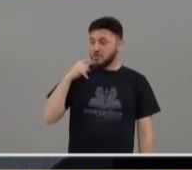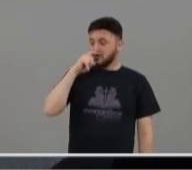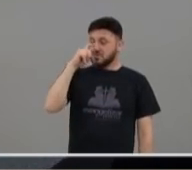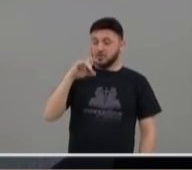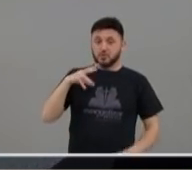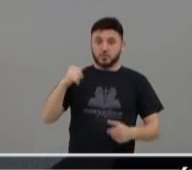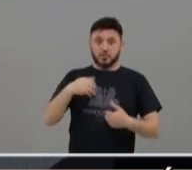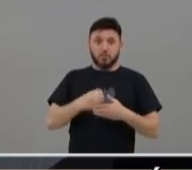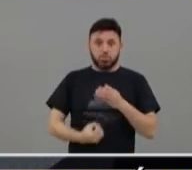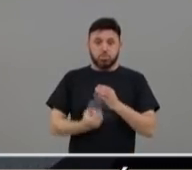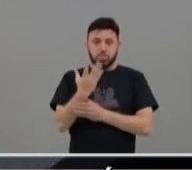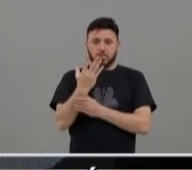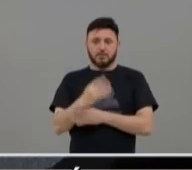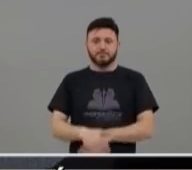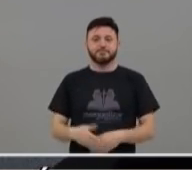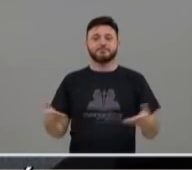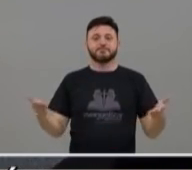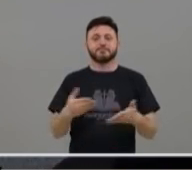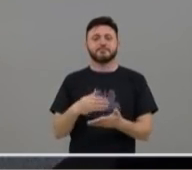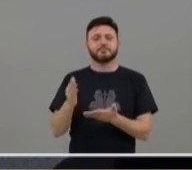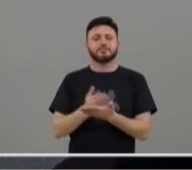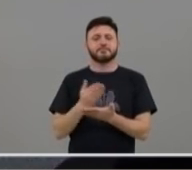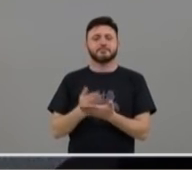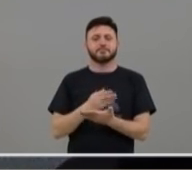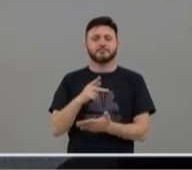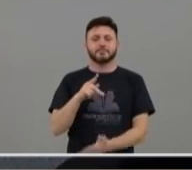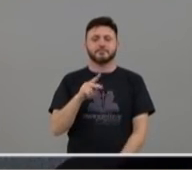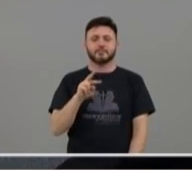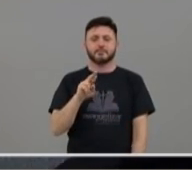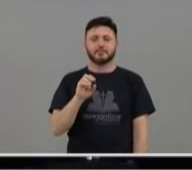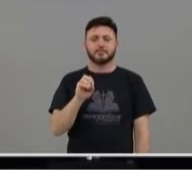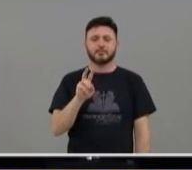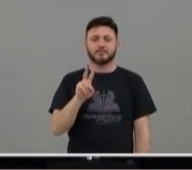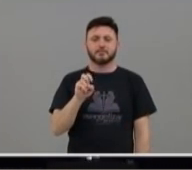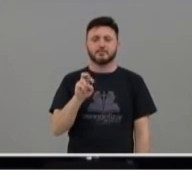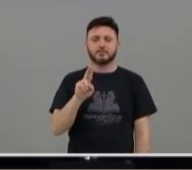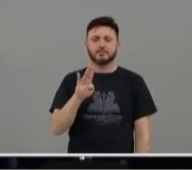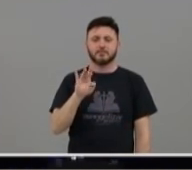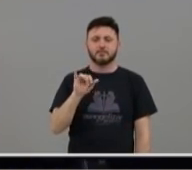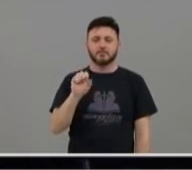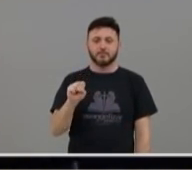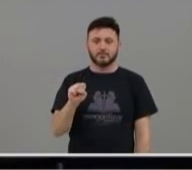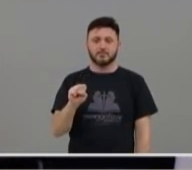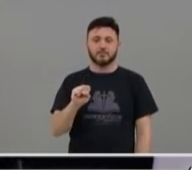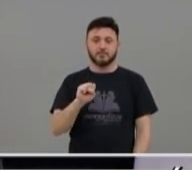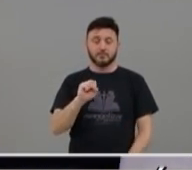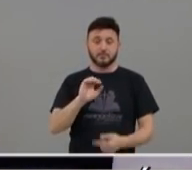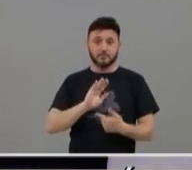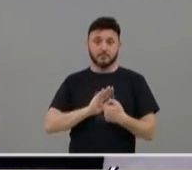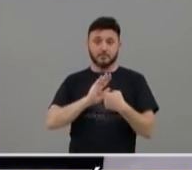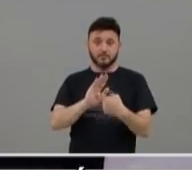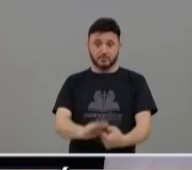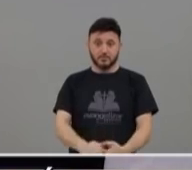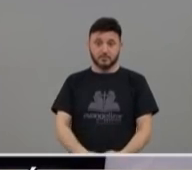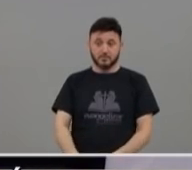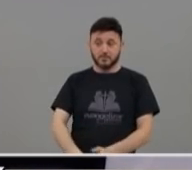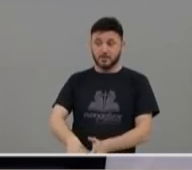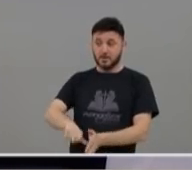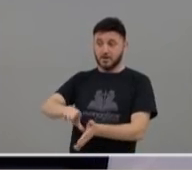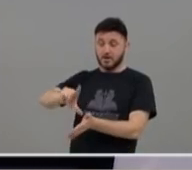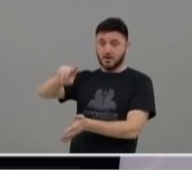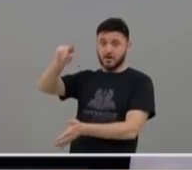Provérbios hoje, lá no capítulo 16, versículo 16, diria para nós, antes da